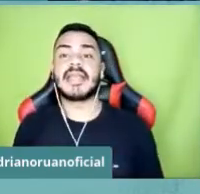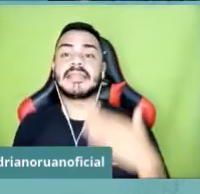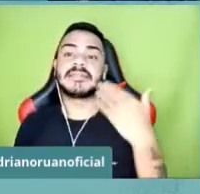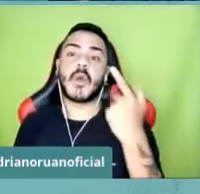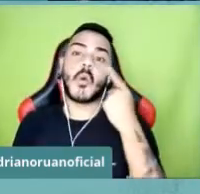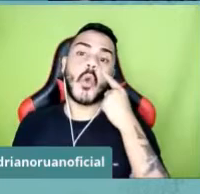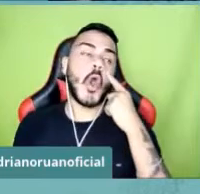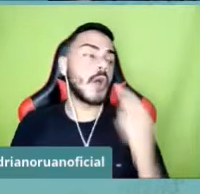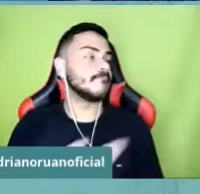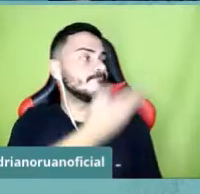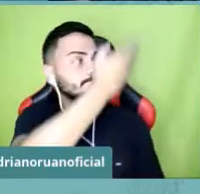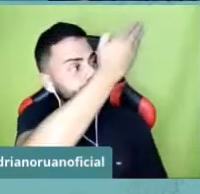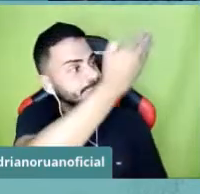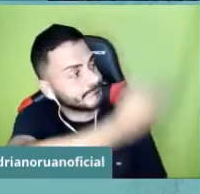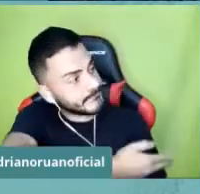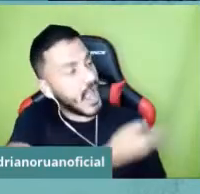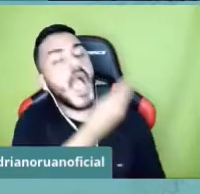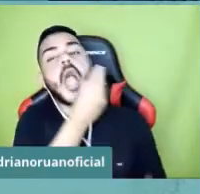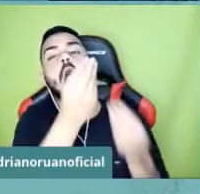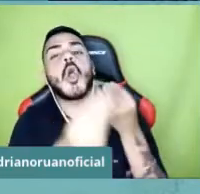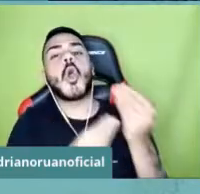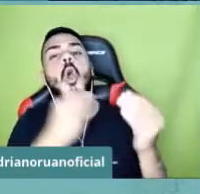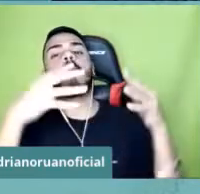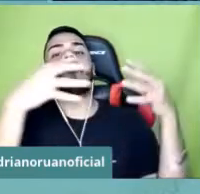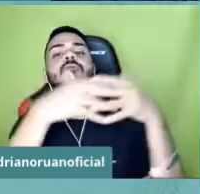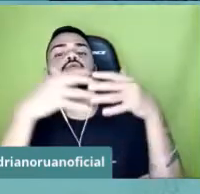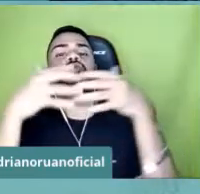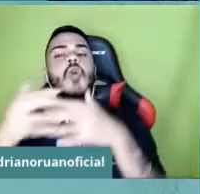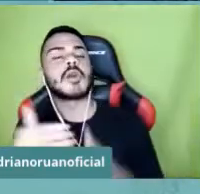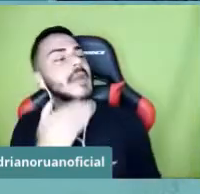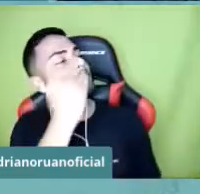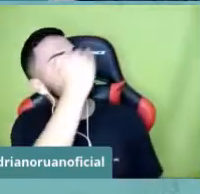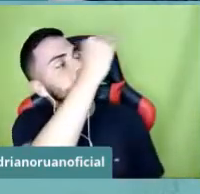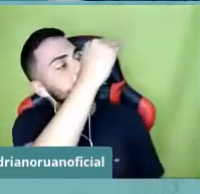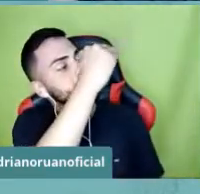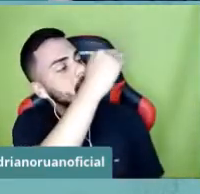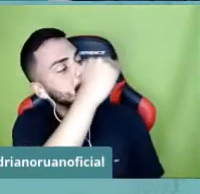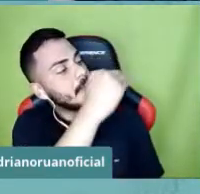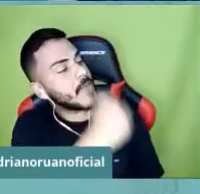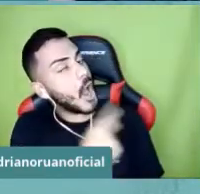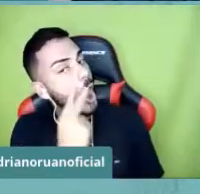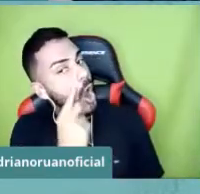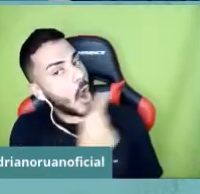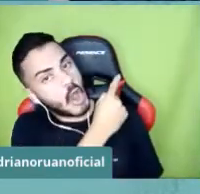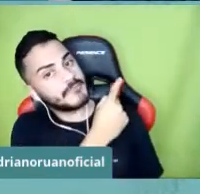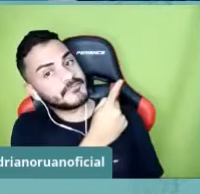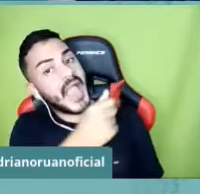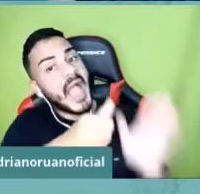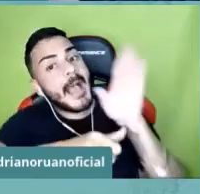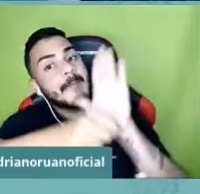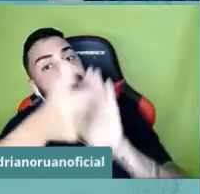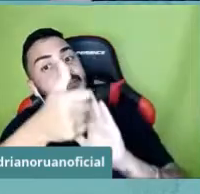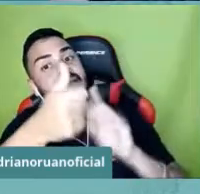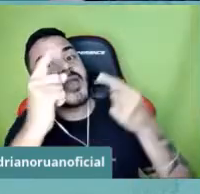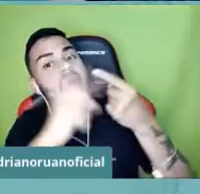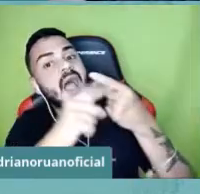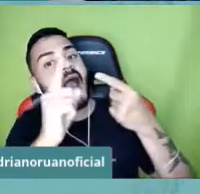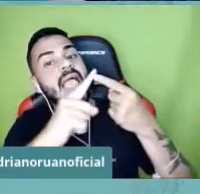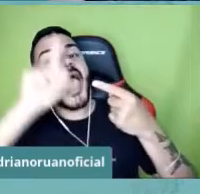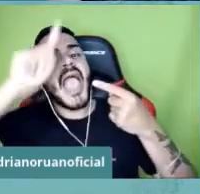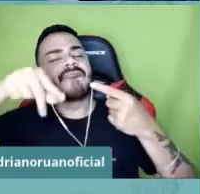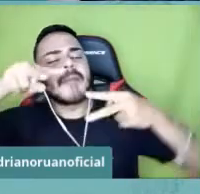pouquinho agora como funcionam essas fases da vacina. Então, como eu falei, a primeira fase é a fase onde a gente vai